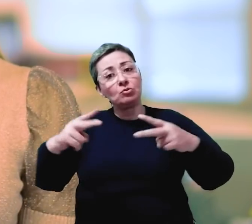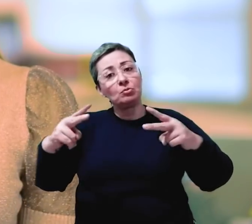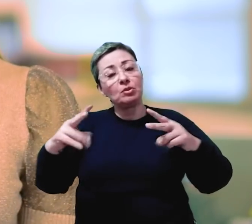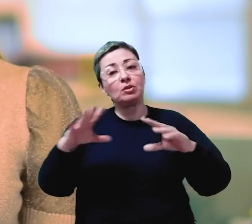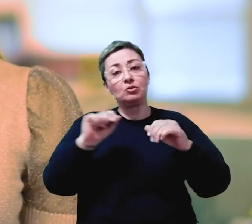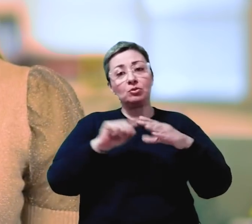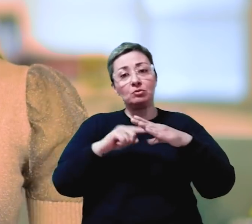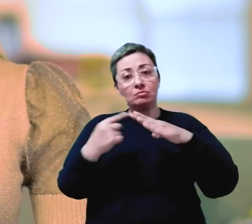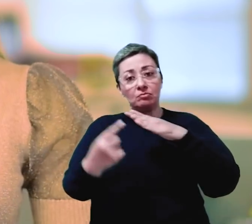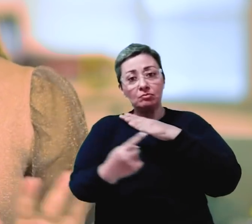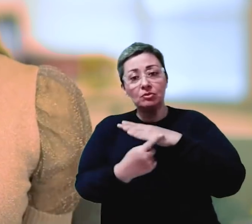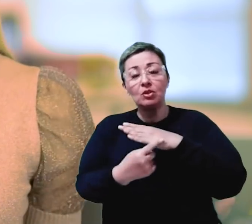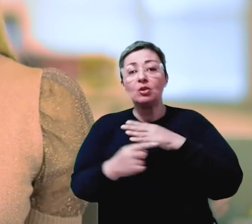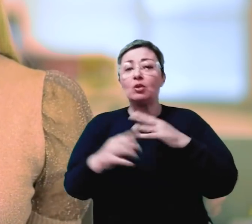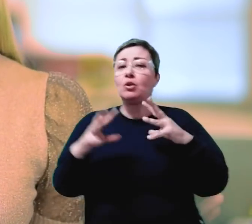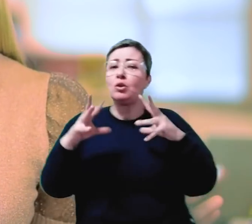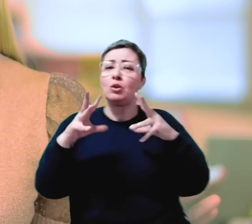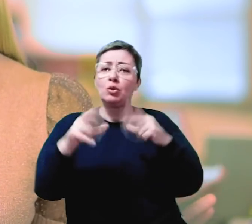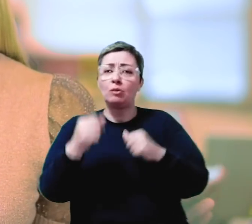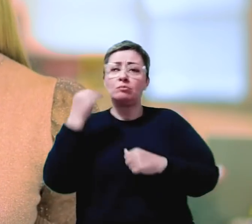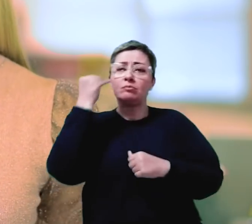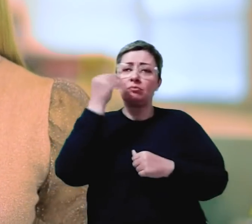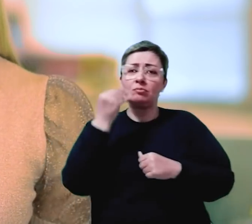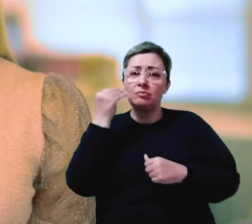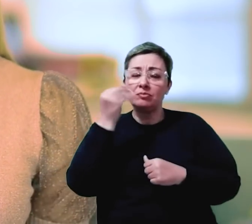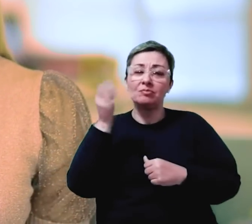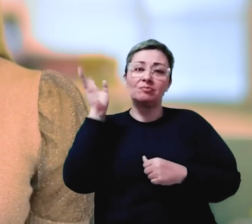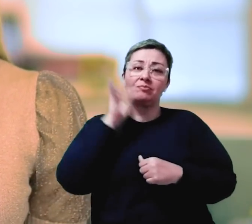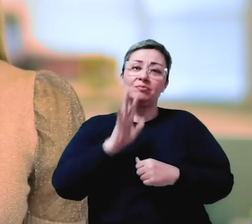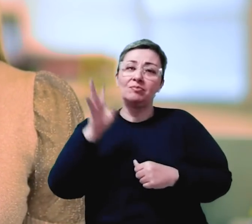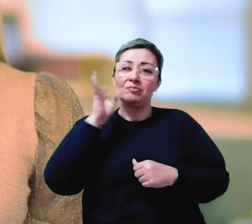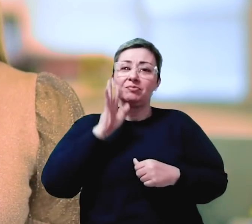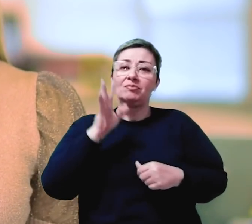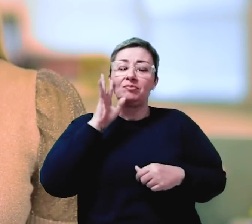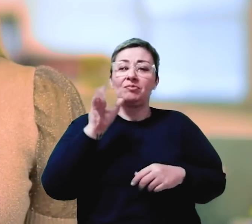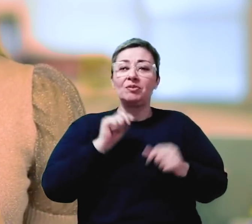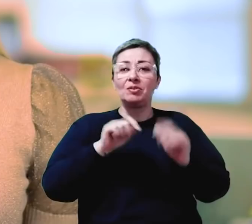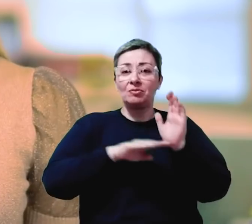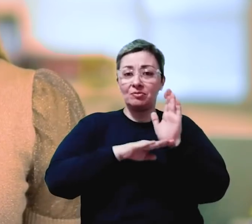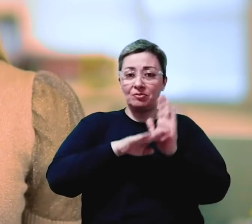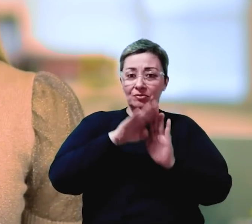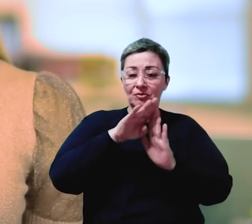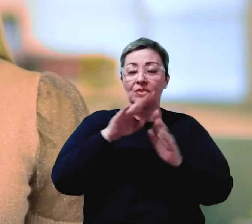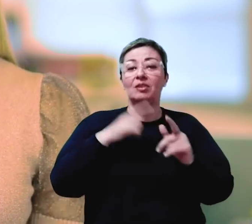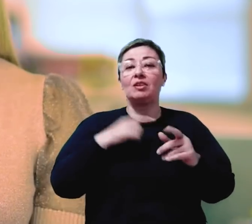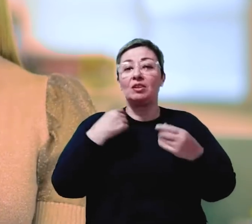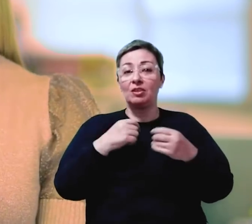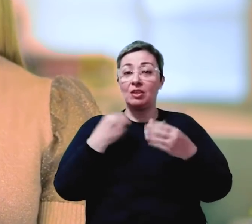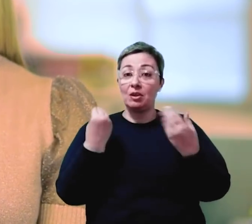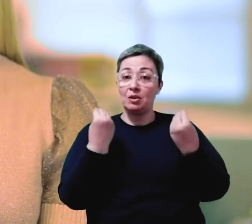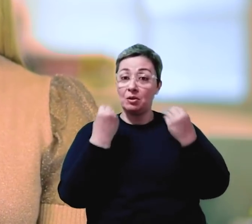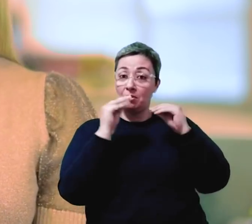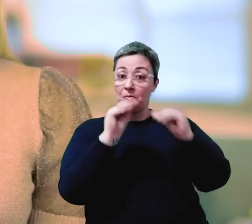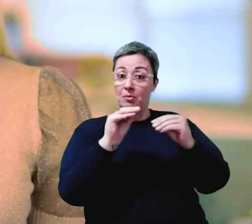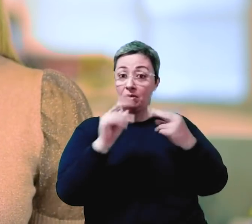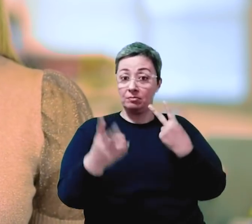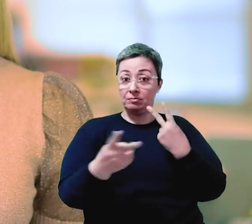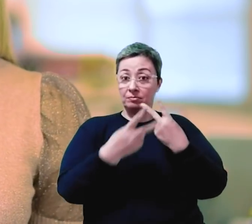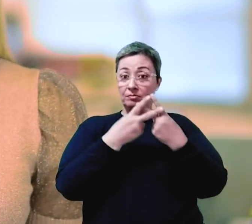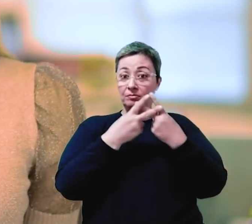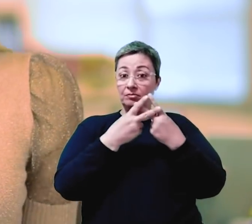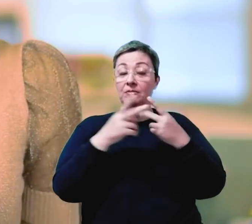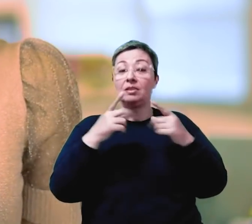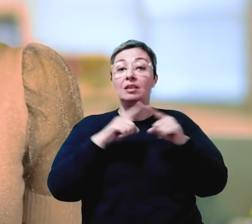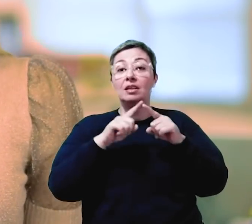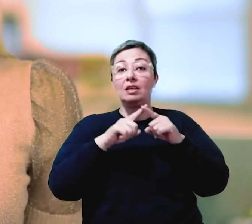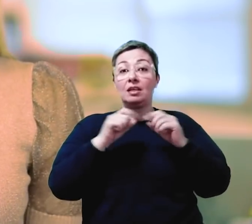nas redes sociais toda essa experiência bacana que vocês estão tendo com o programa. É só postar uma foto com a hashtag Saberes em